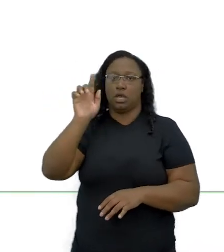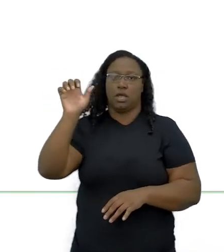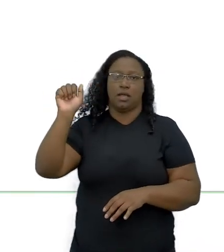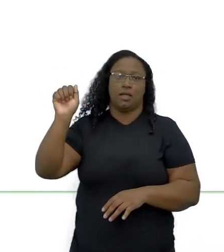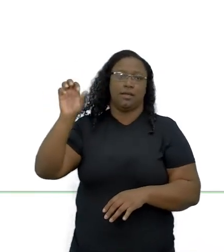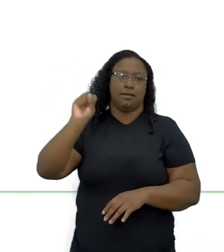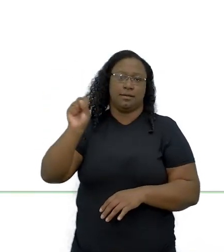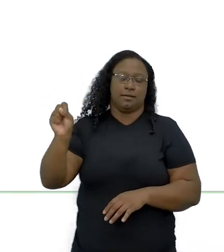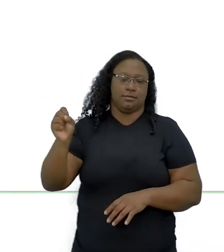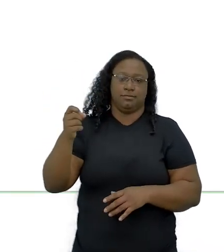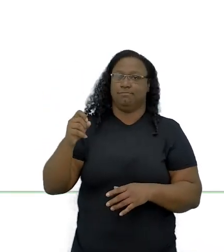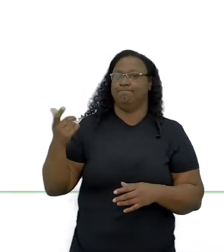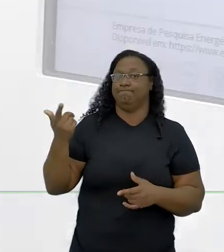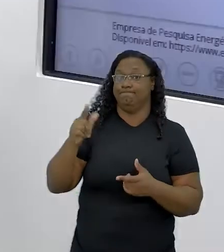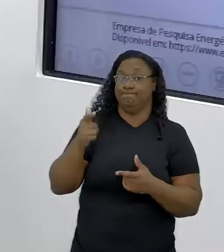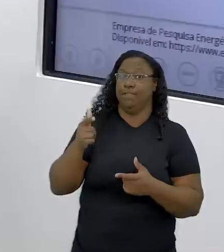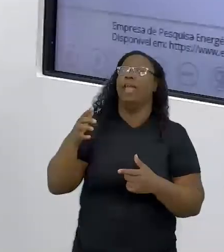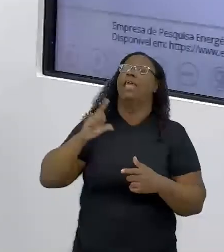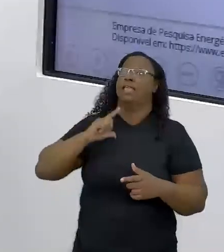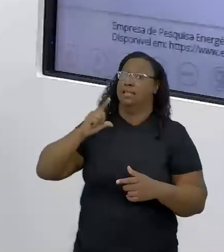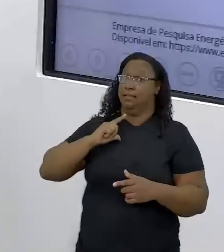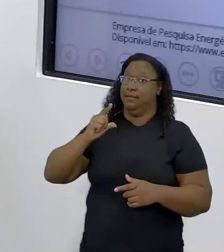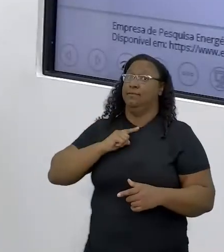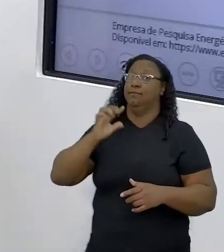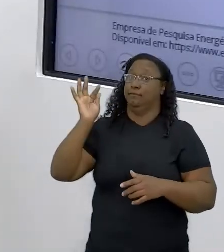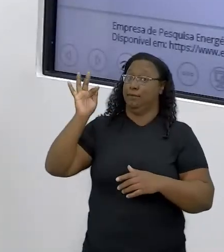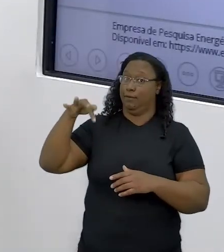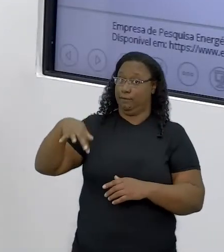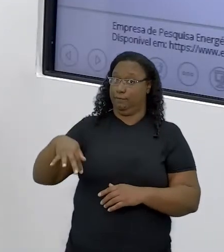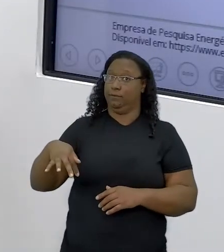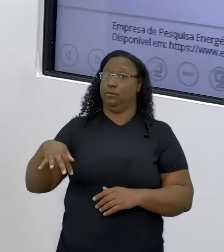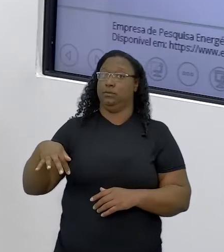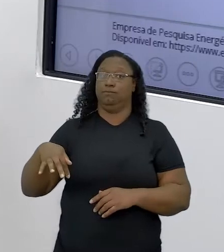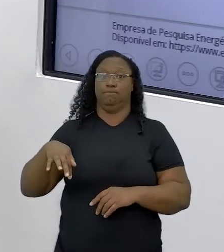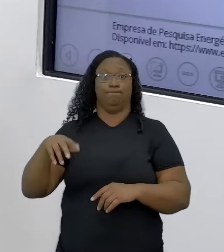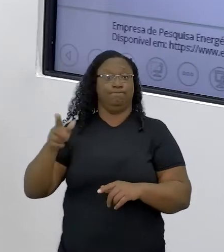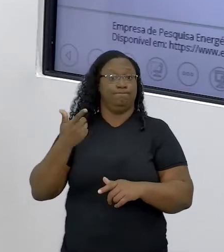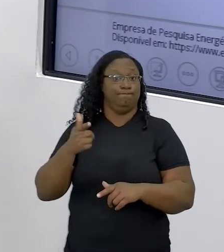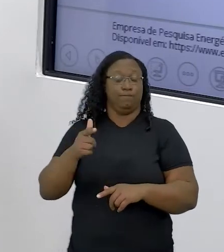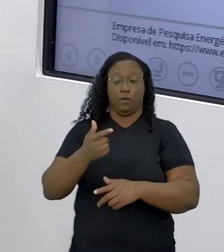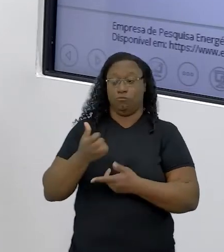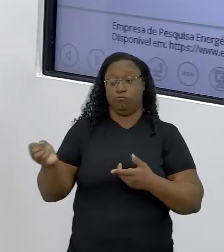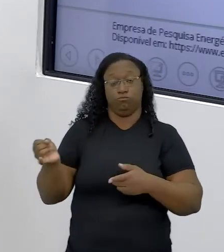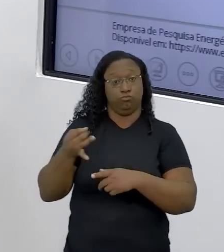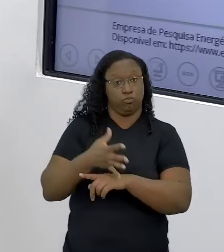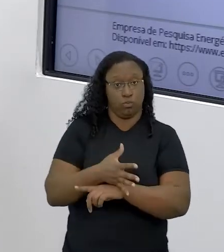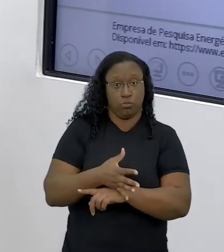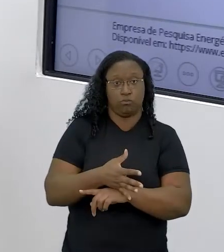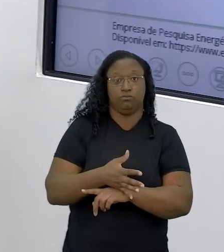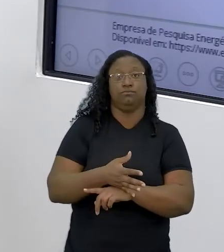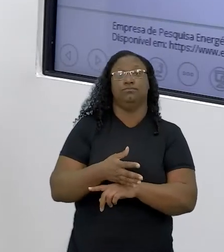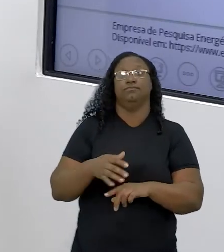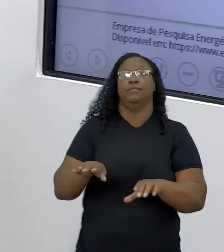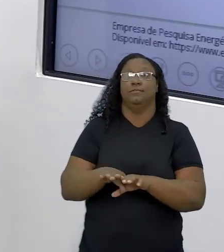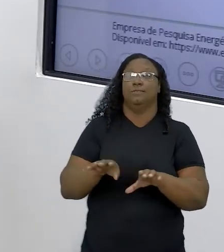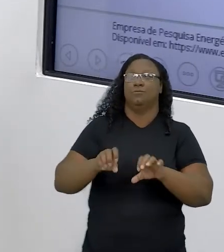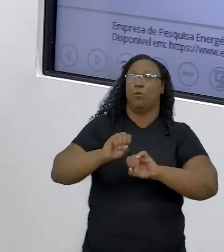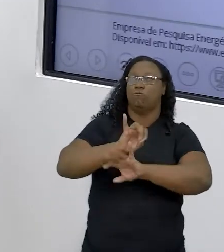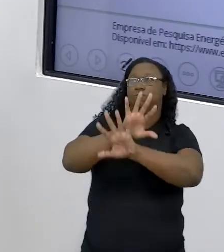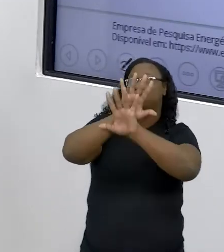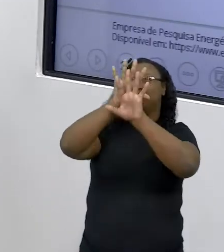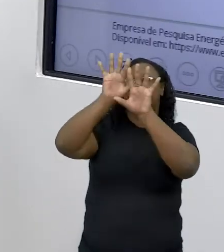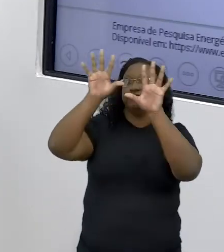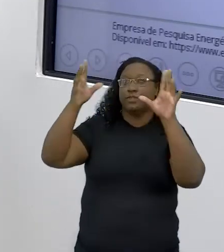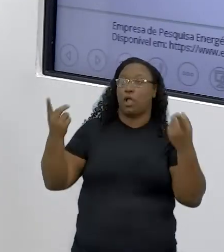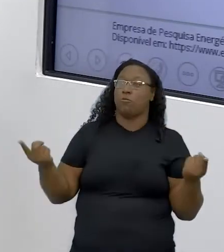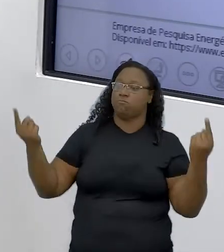são renováveis, né? E também, esses, além de não serem renováveis, eles contribuem com o agravamento do efeito estufa. Porque ele